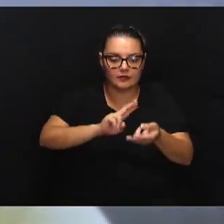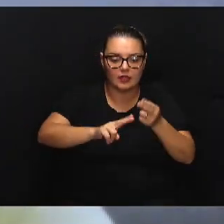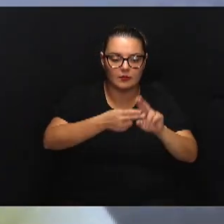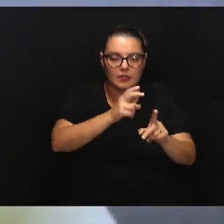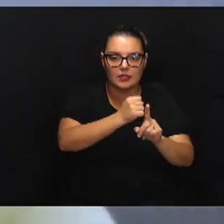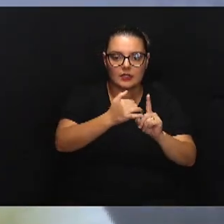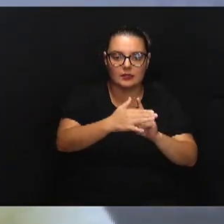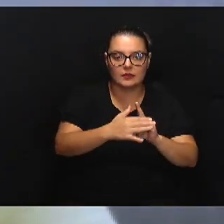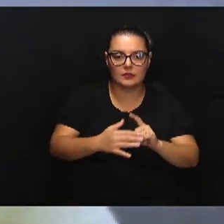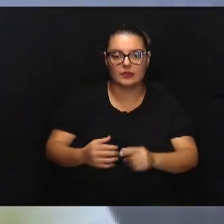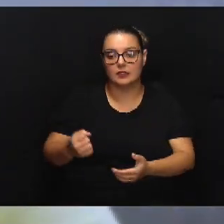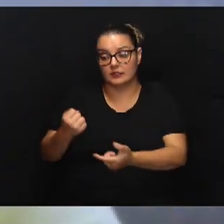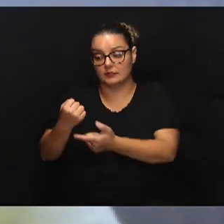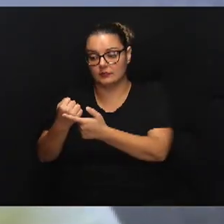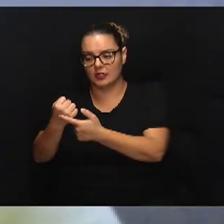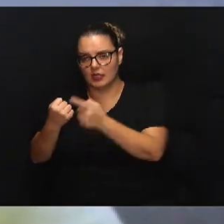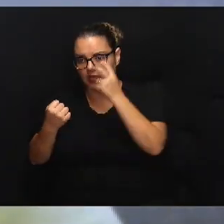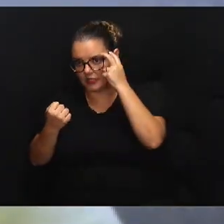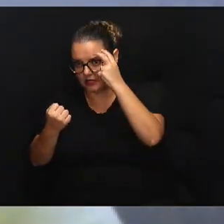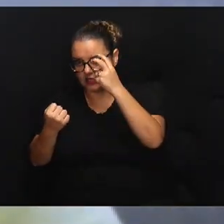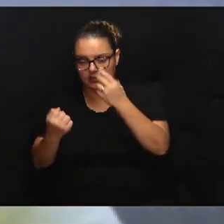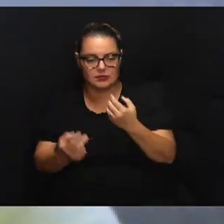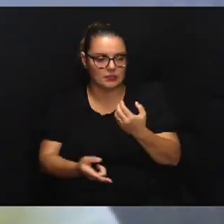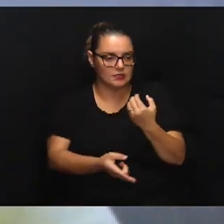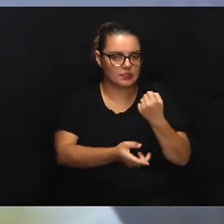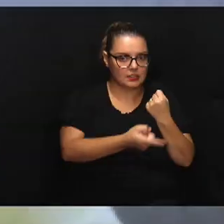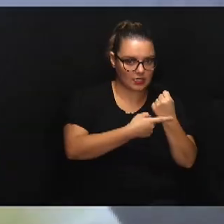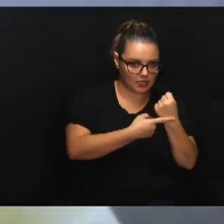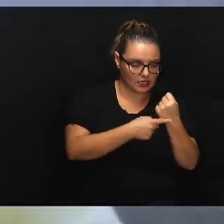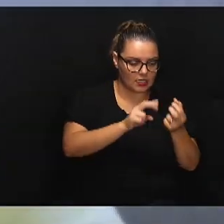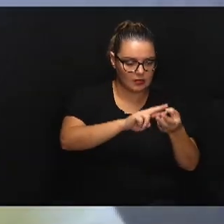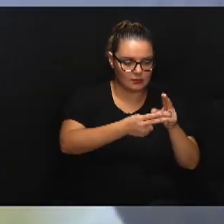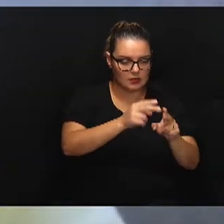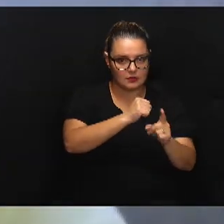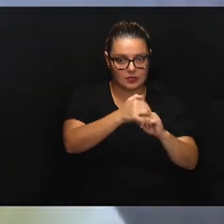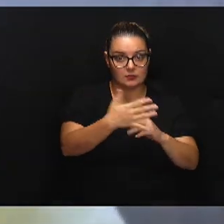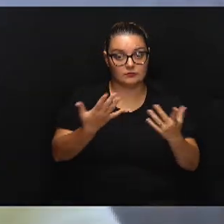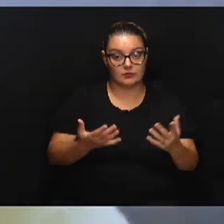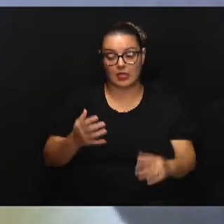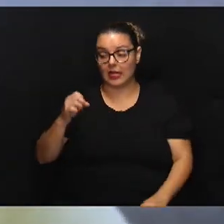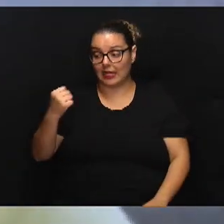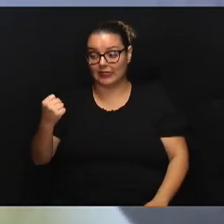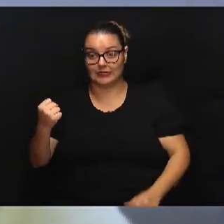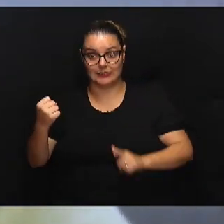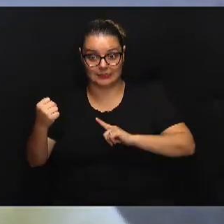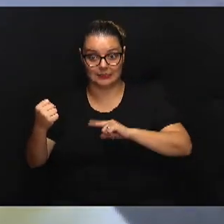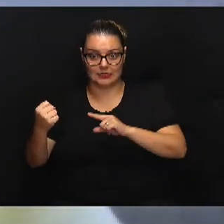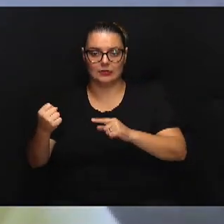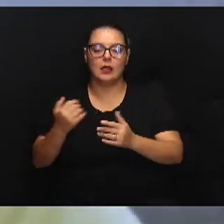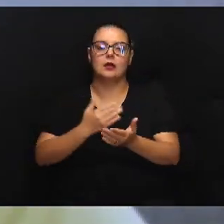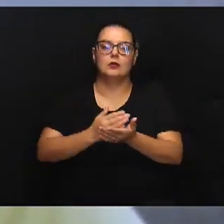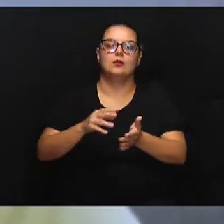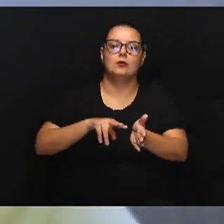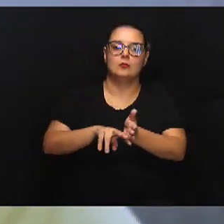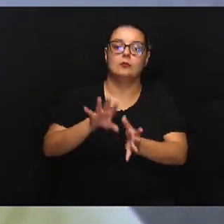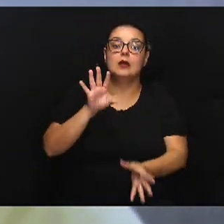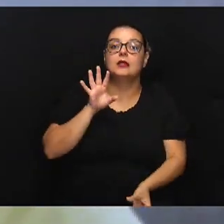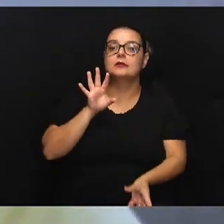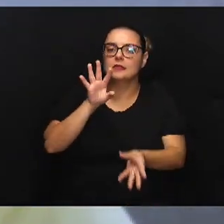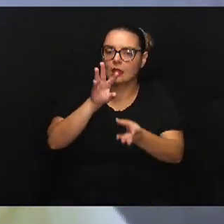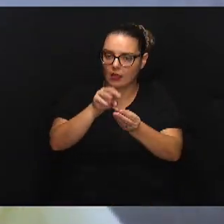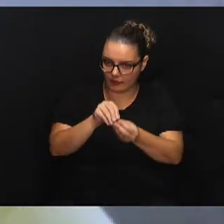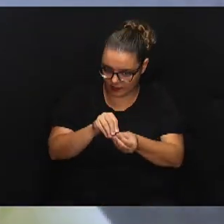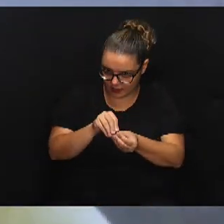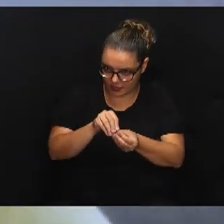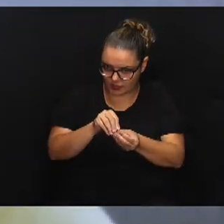está a inteligência e aqui está habilidades sociais. Então, aí começa o diagnóstico. Mas quem fecha o